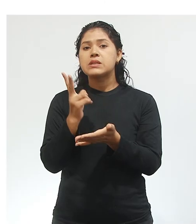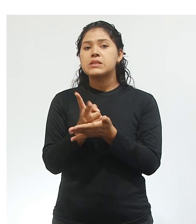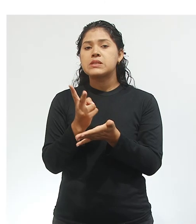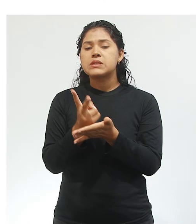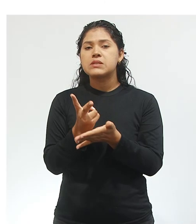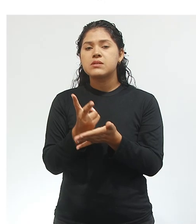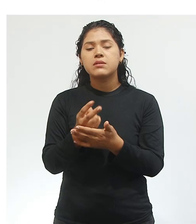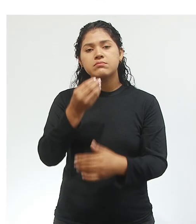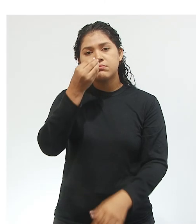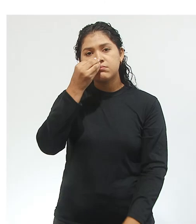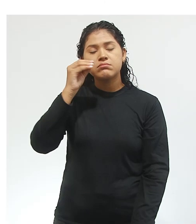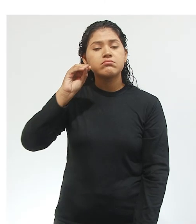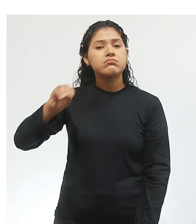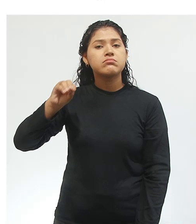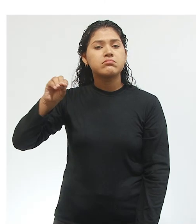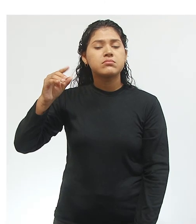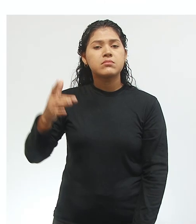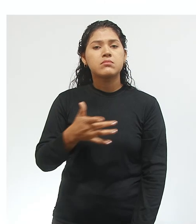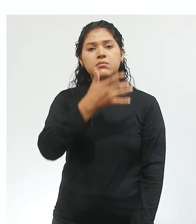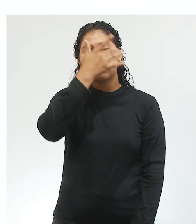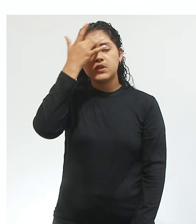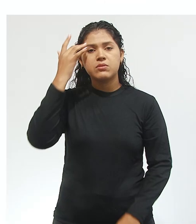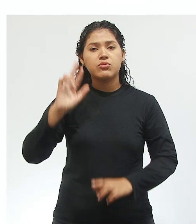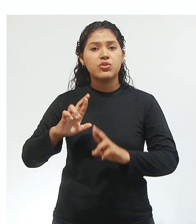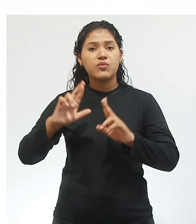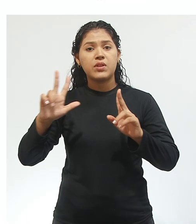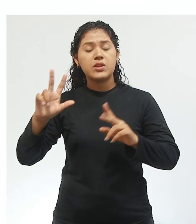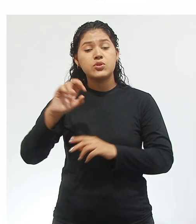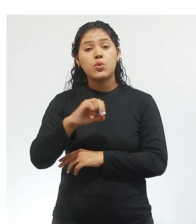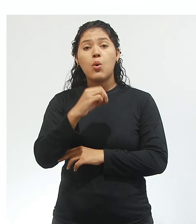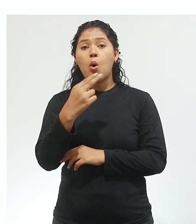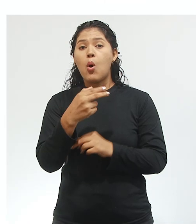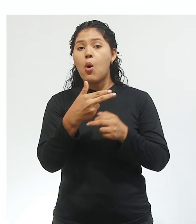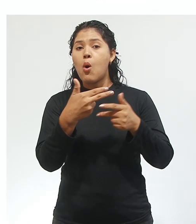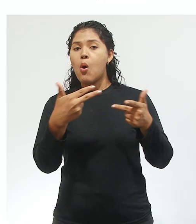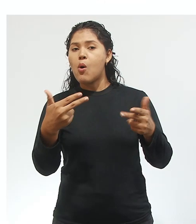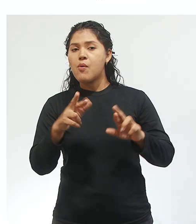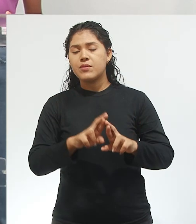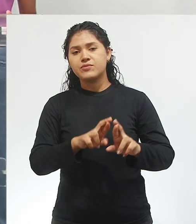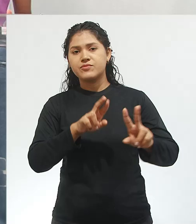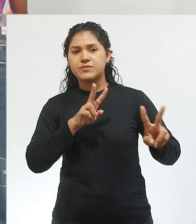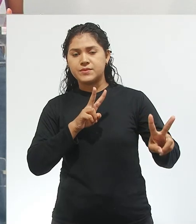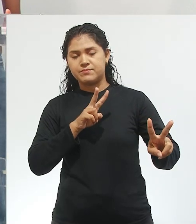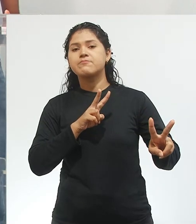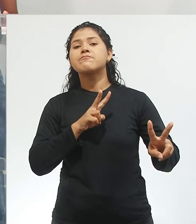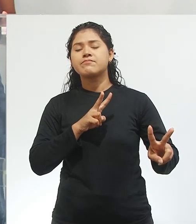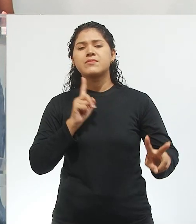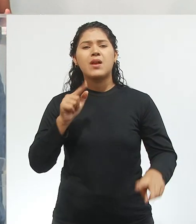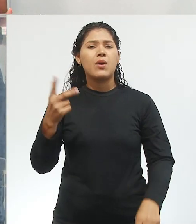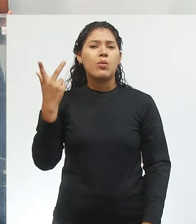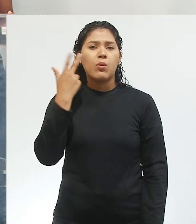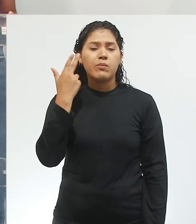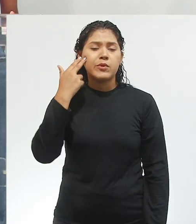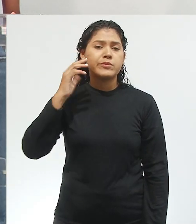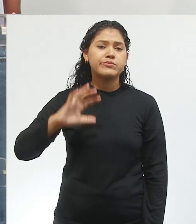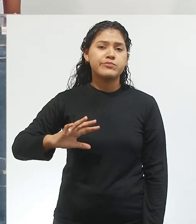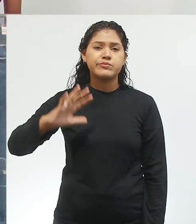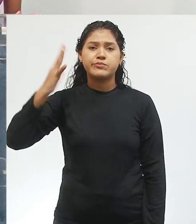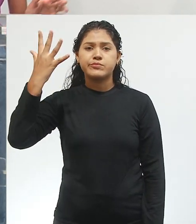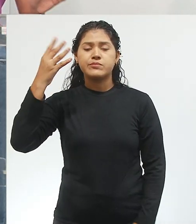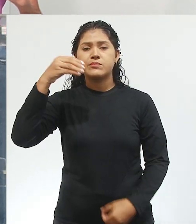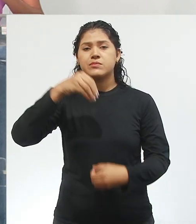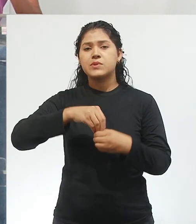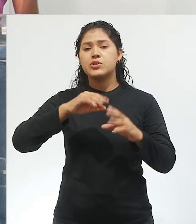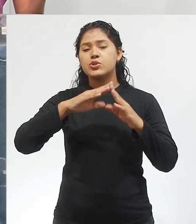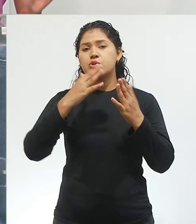negação dos diferentes e das diferenças. É muito comum no espaço escolar nós trabalharmos